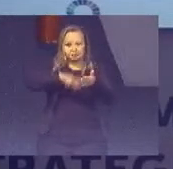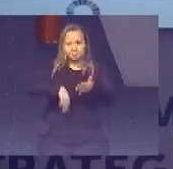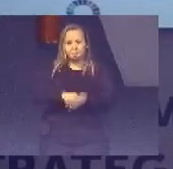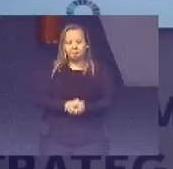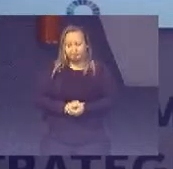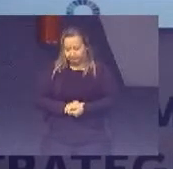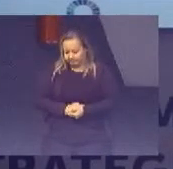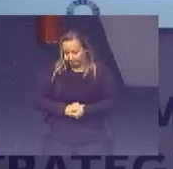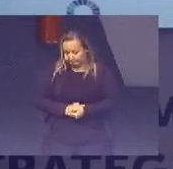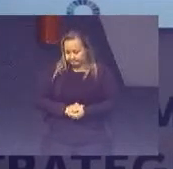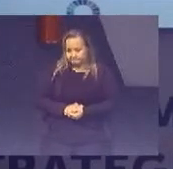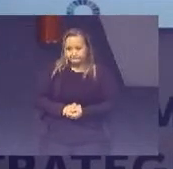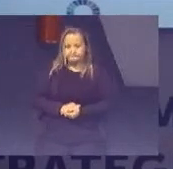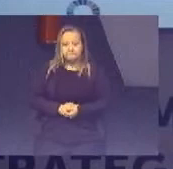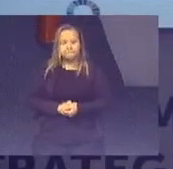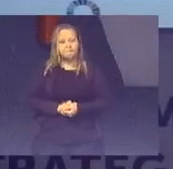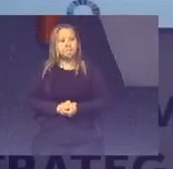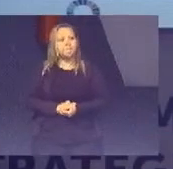E